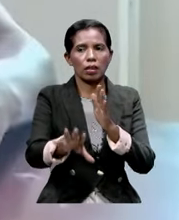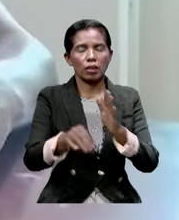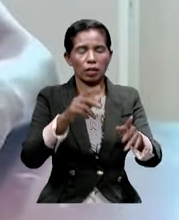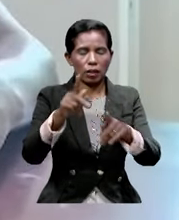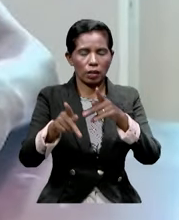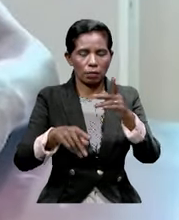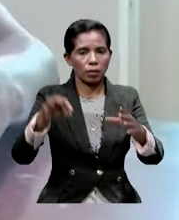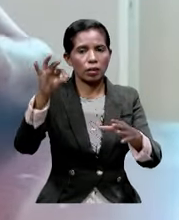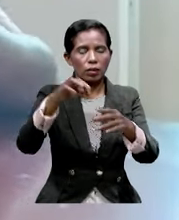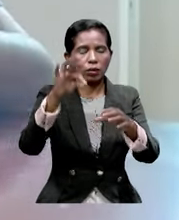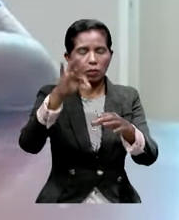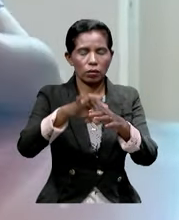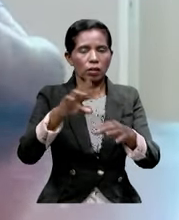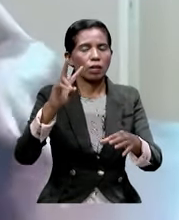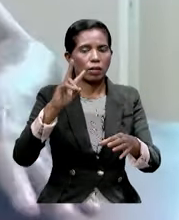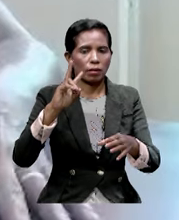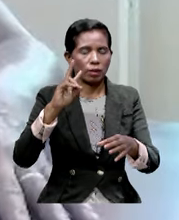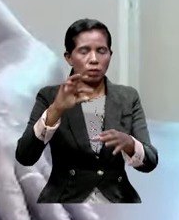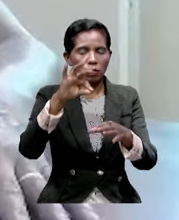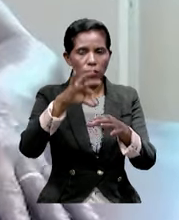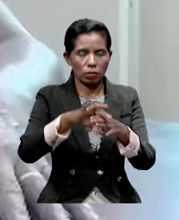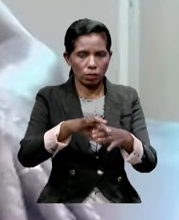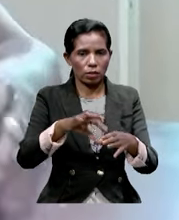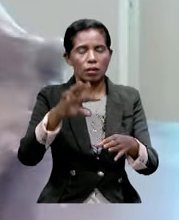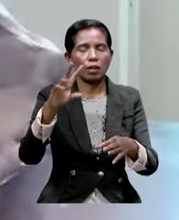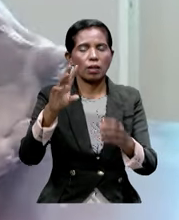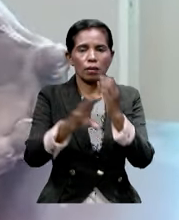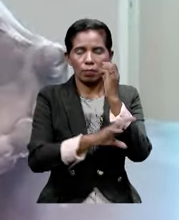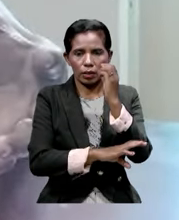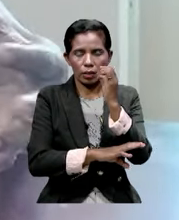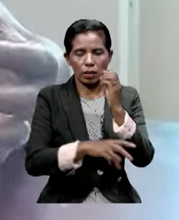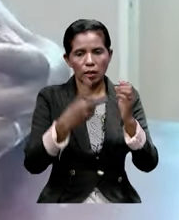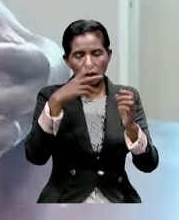nia tos laran bahira nia fila rai mak foi nia etan